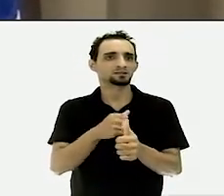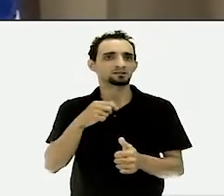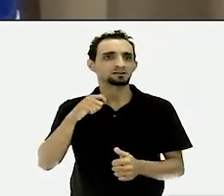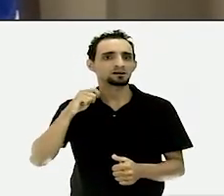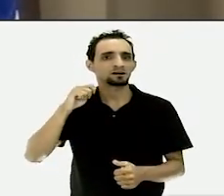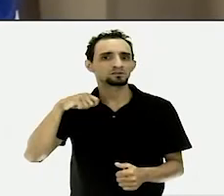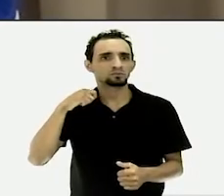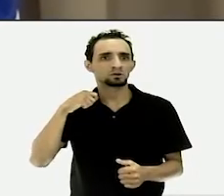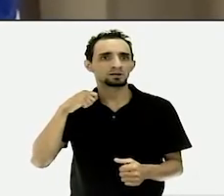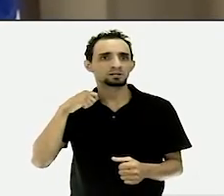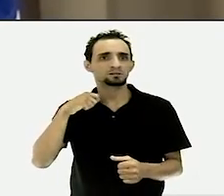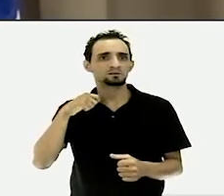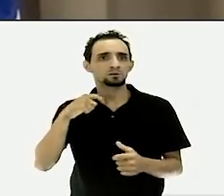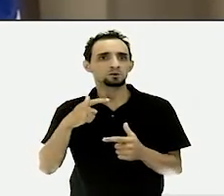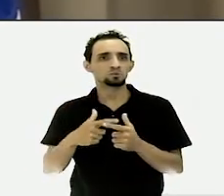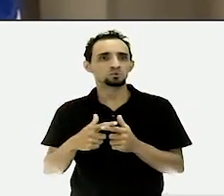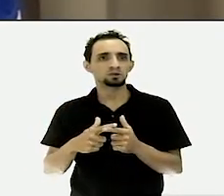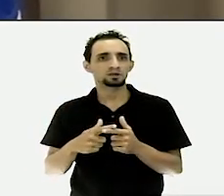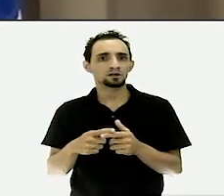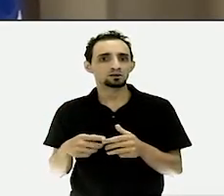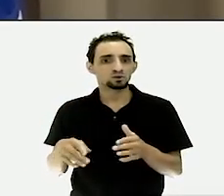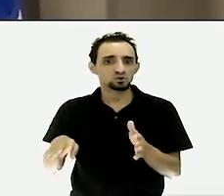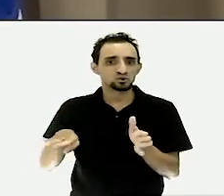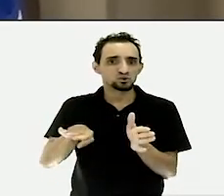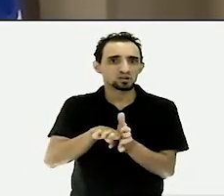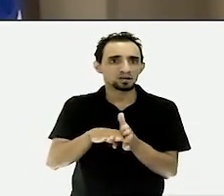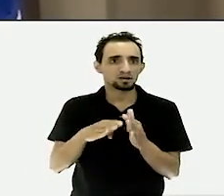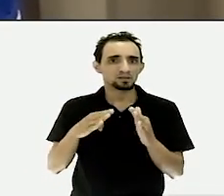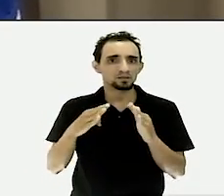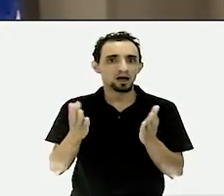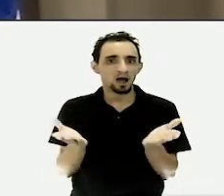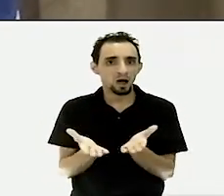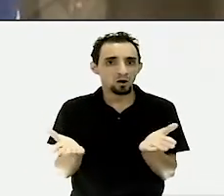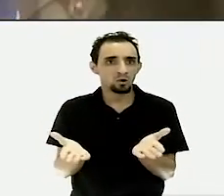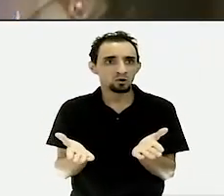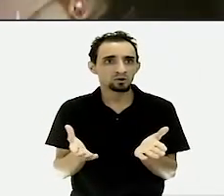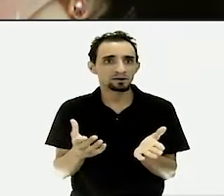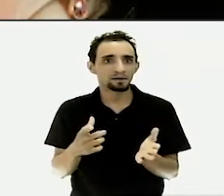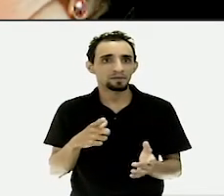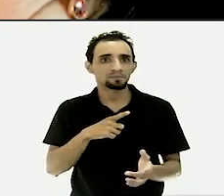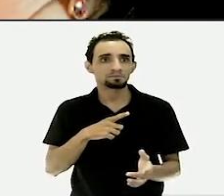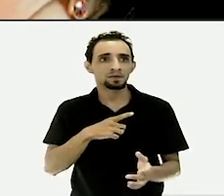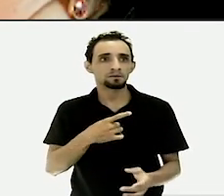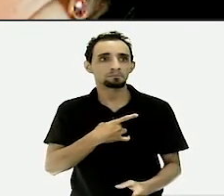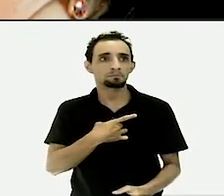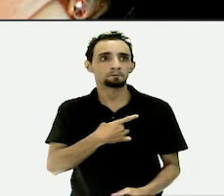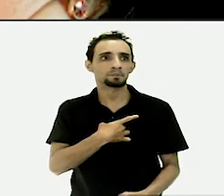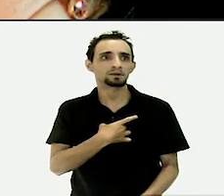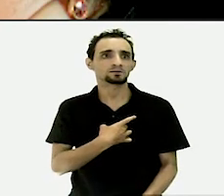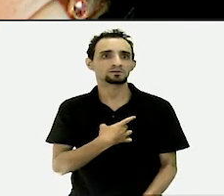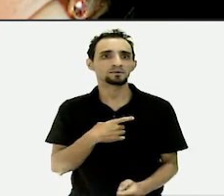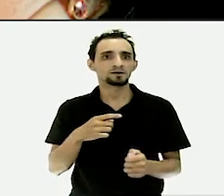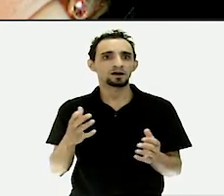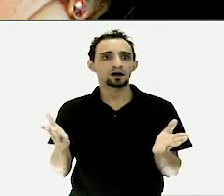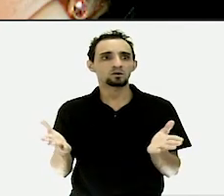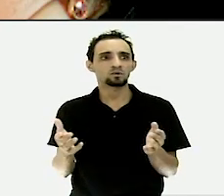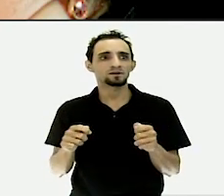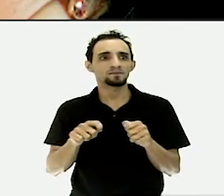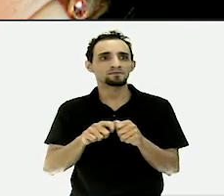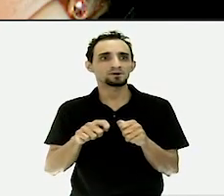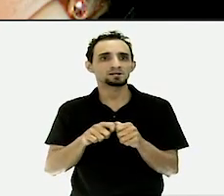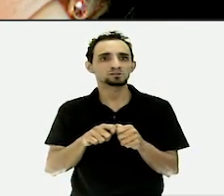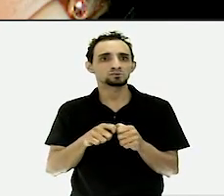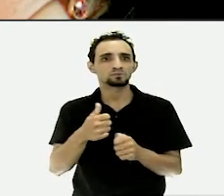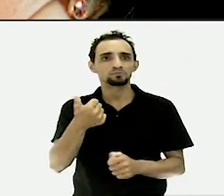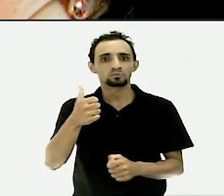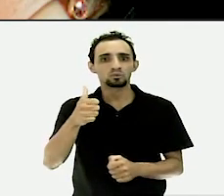Uma orientação... Não quer dizer que você vai fazer contra o seu marido ou o seu parceiro, mas você precisa ser orientada. Esse medo de